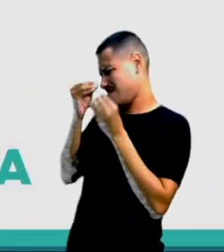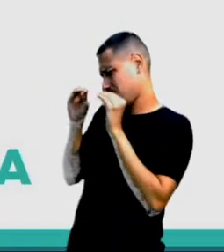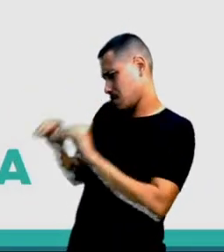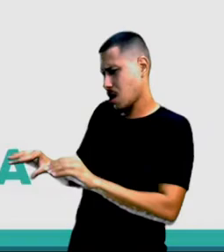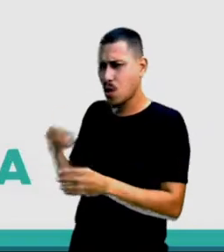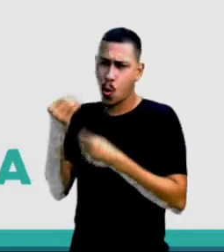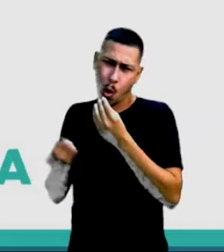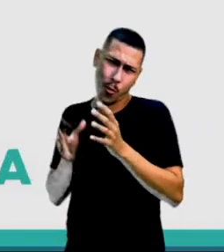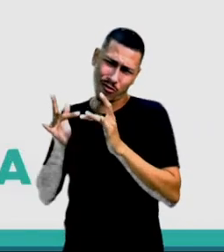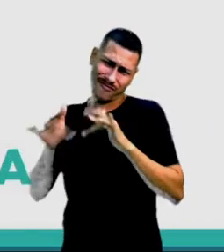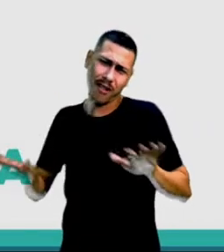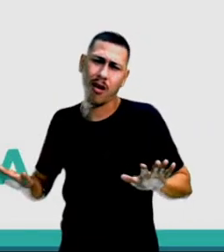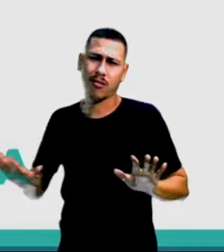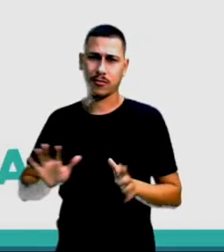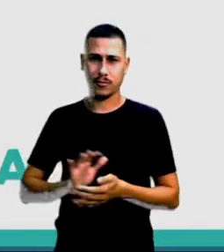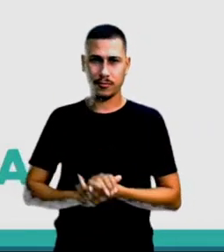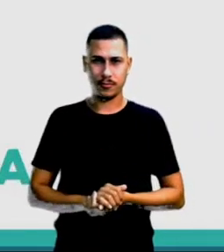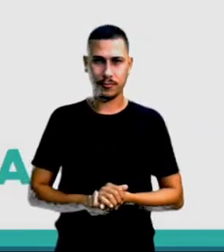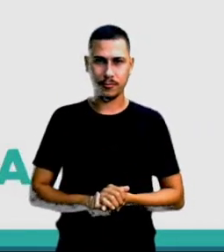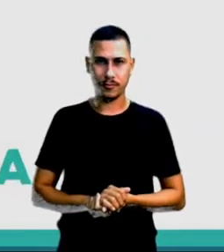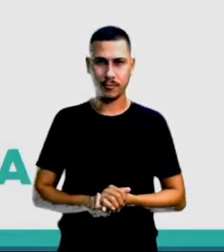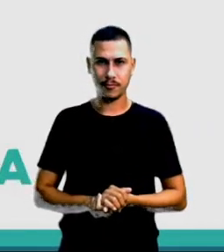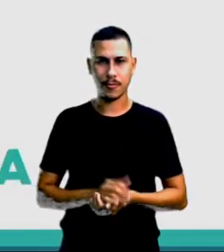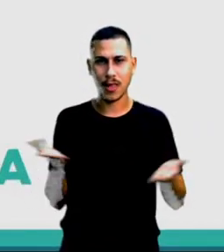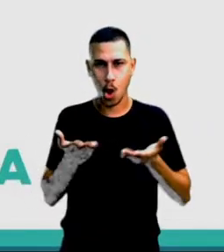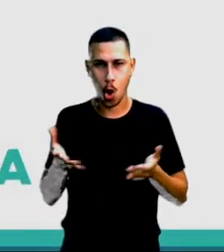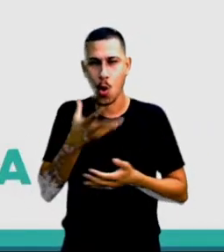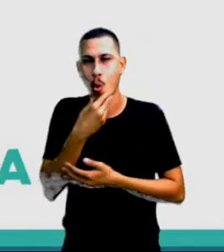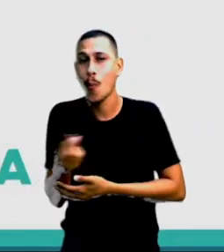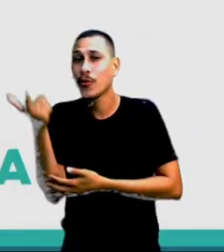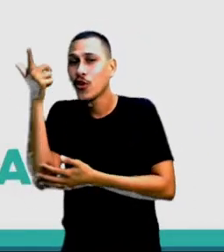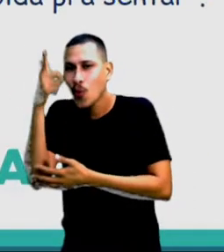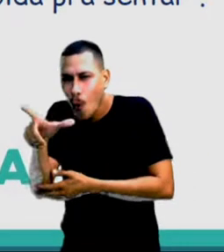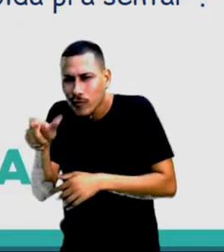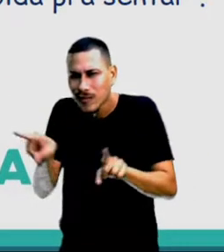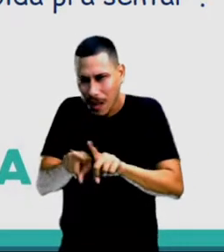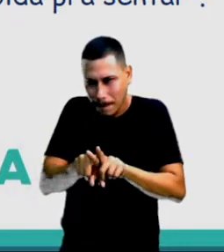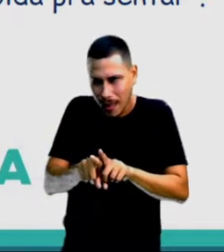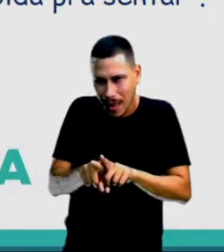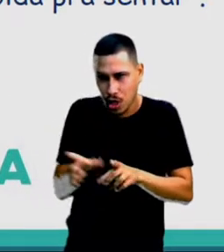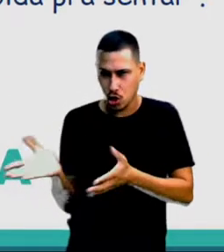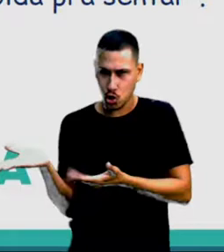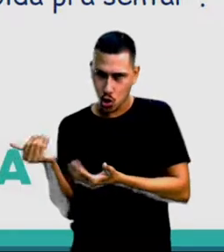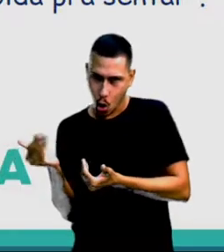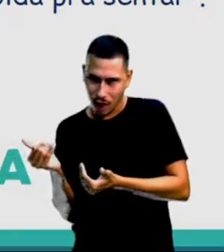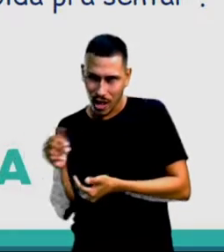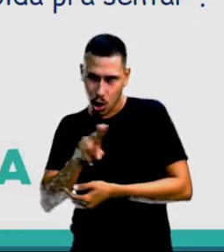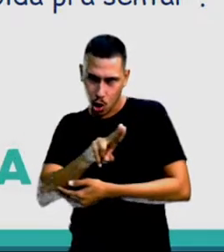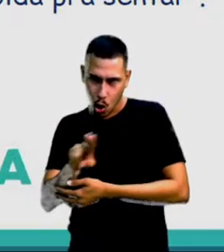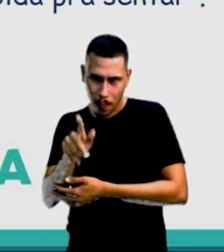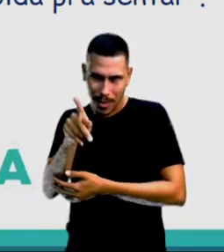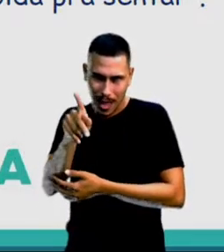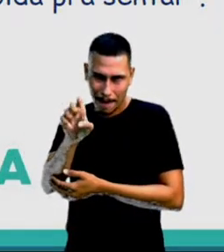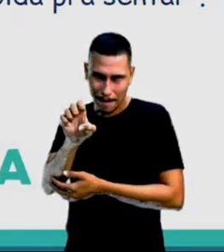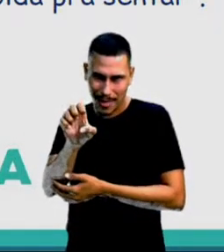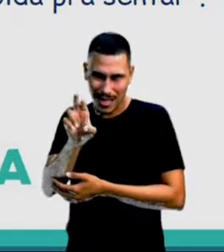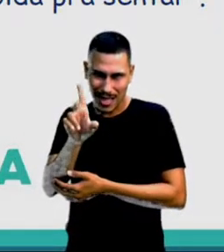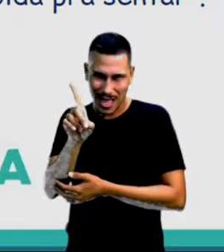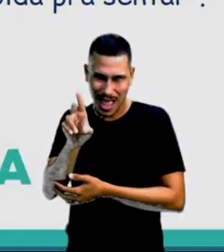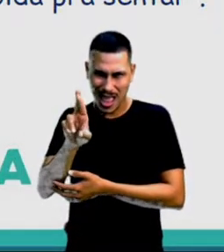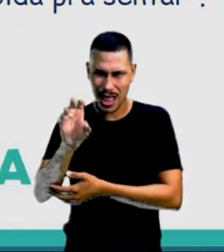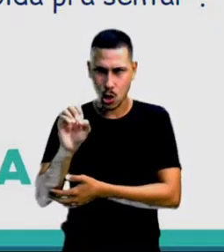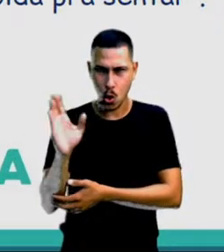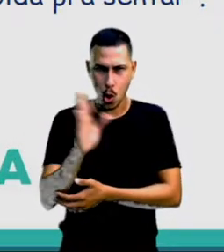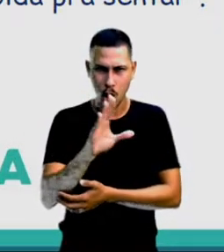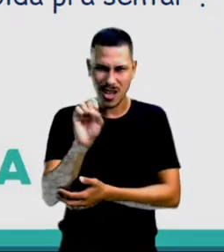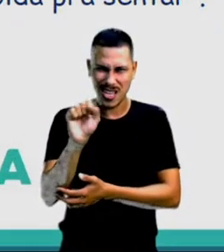vídeo né Oh e vamos aqui para outro rapaz tem um rapaz mais novinho chamado Pedro Sampaio com a